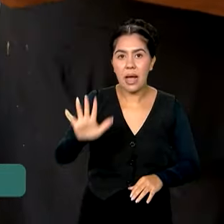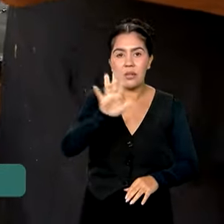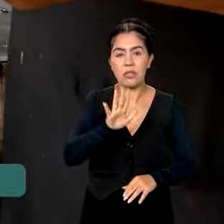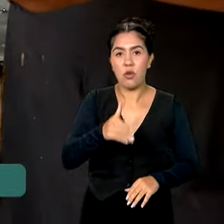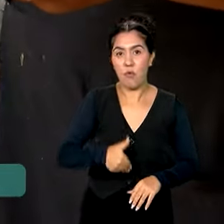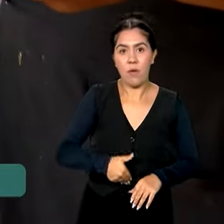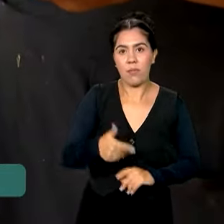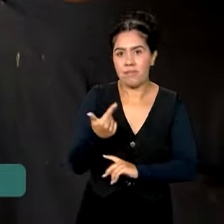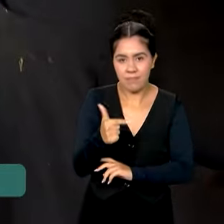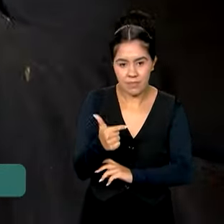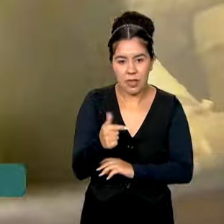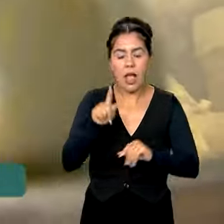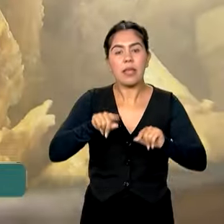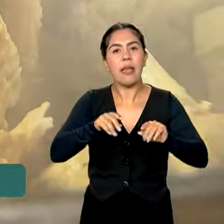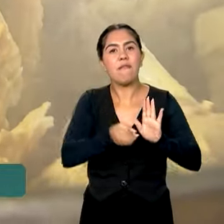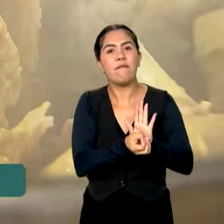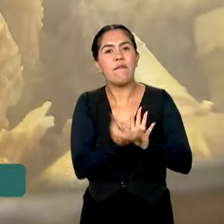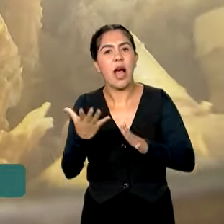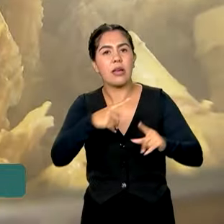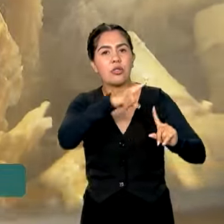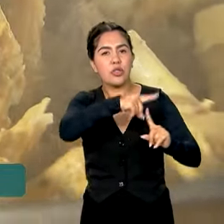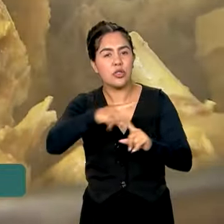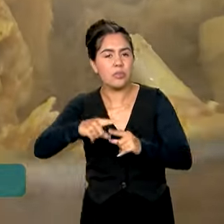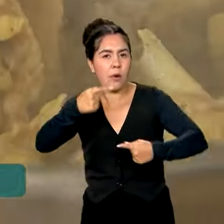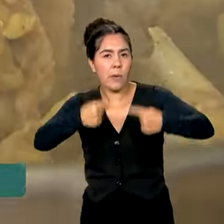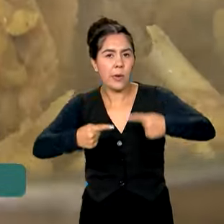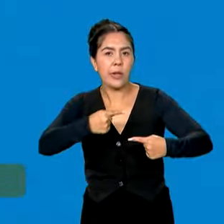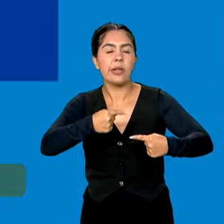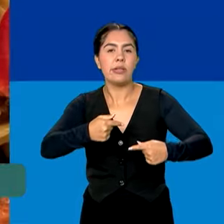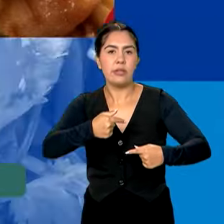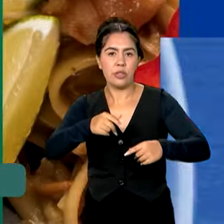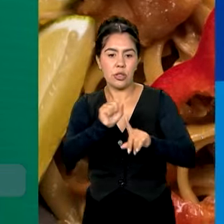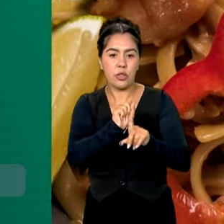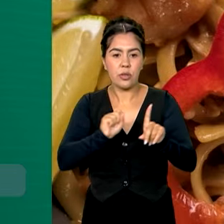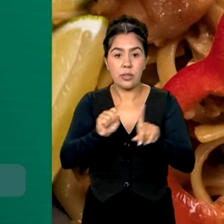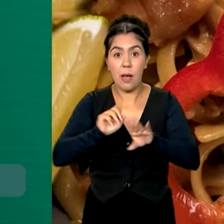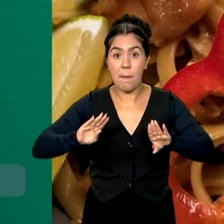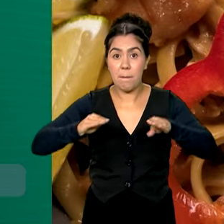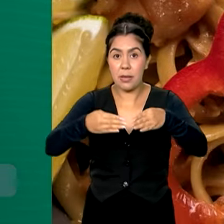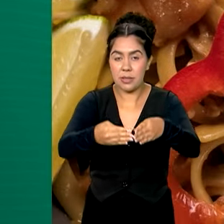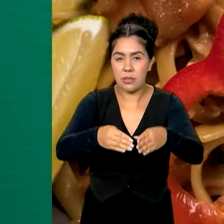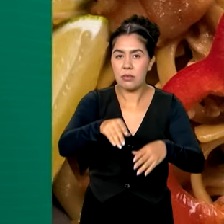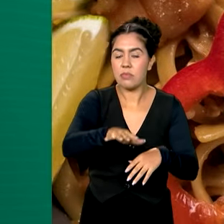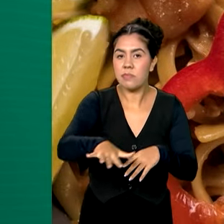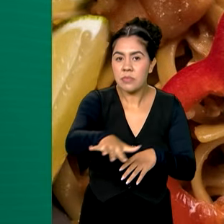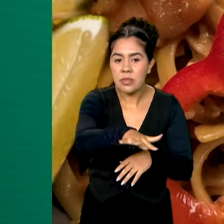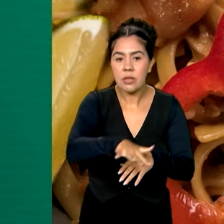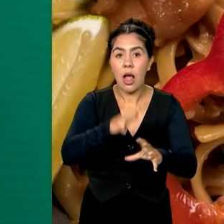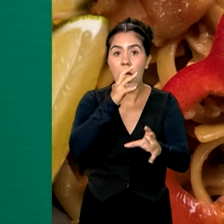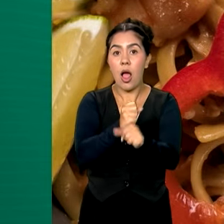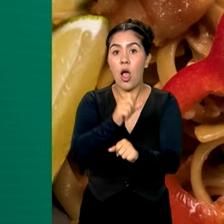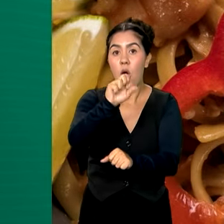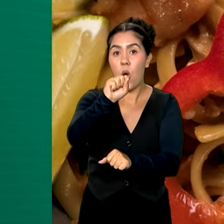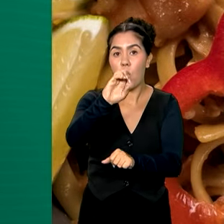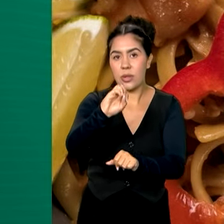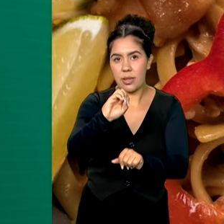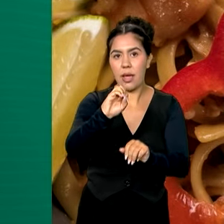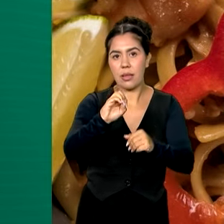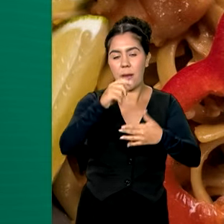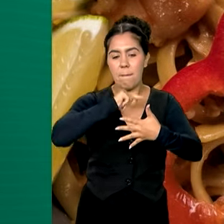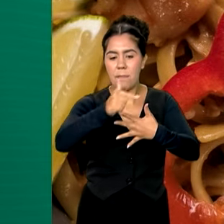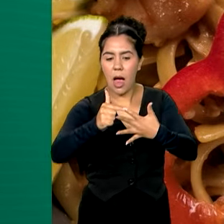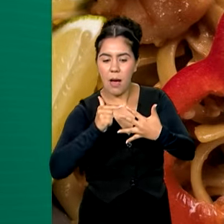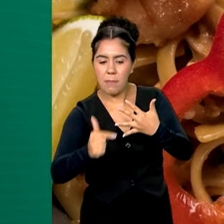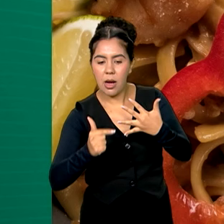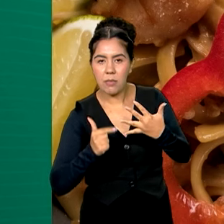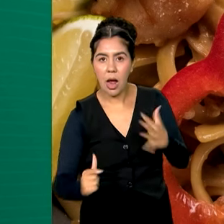políticas e programas sociais reunidos num só lugar. São 80 ações e programas com mais de